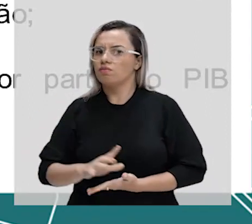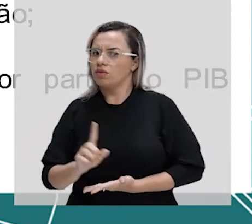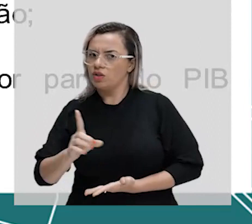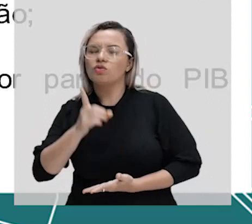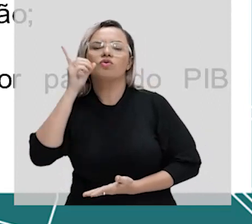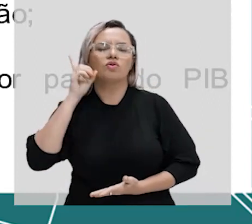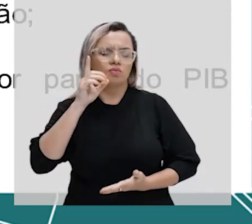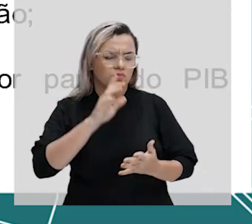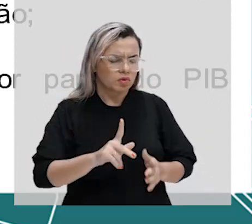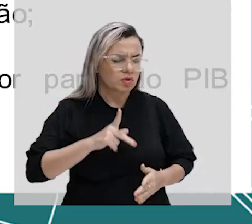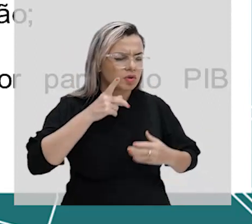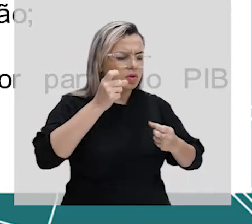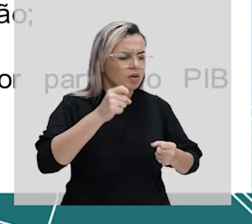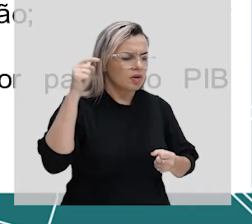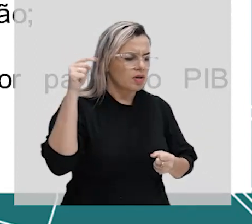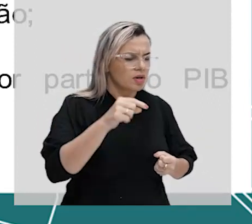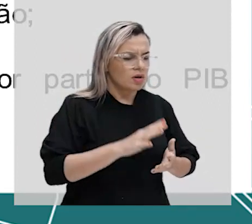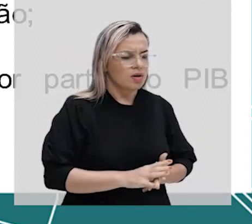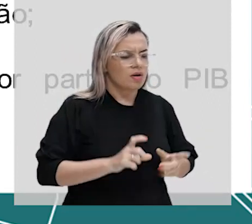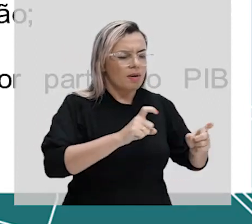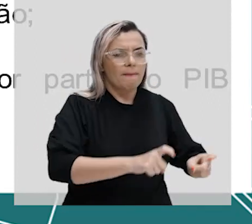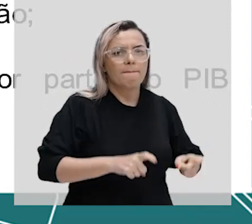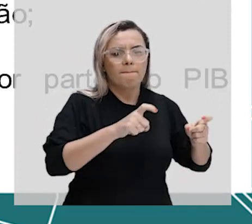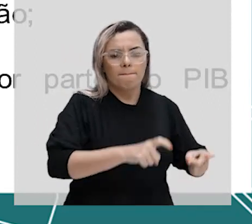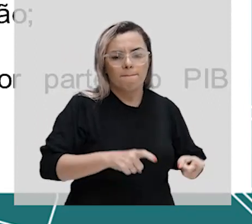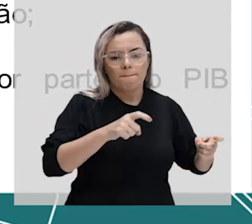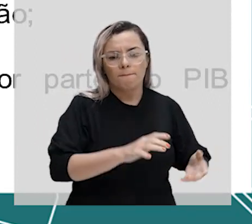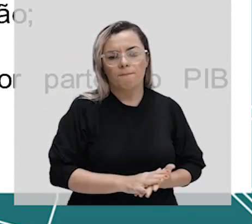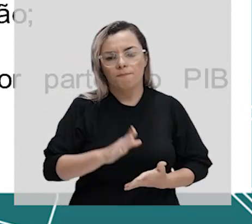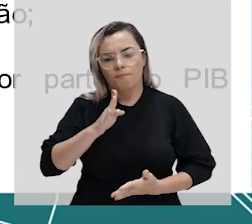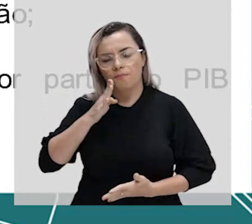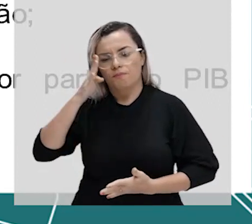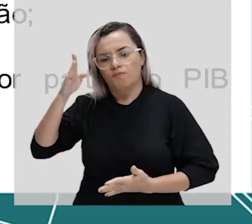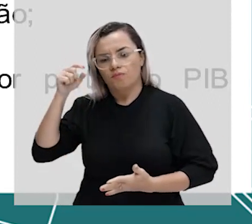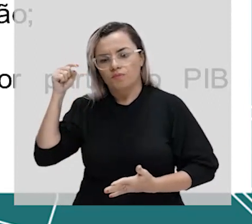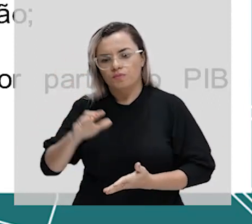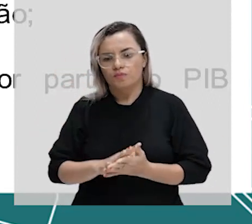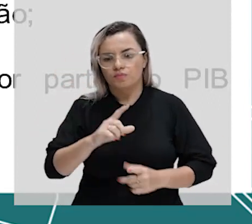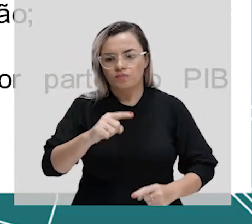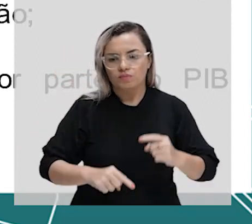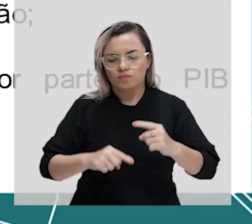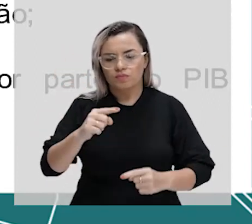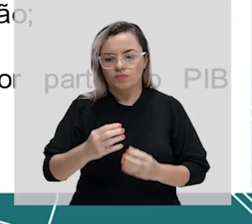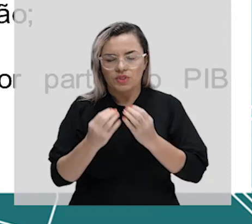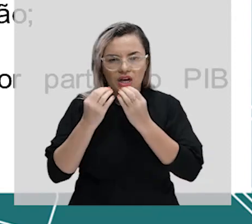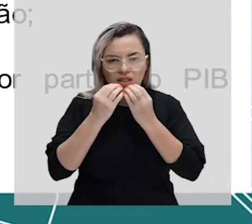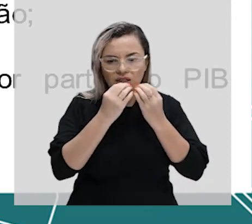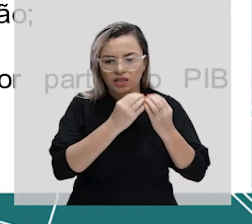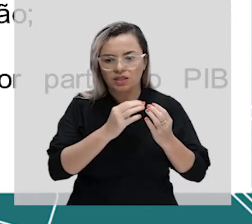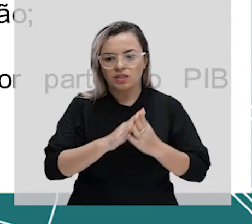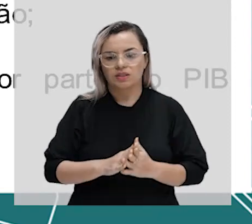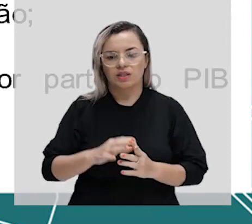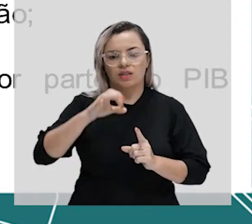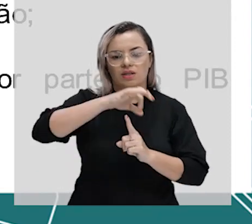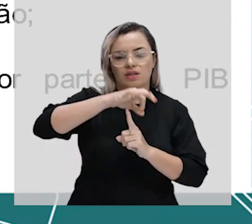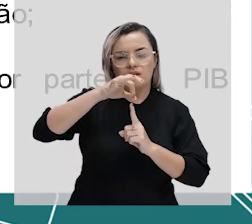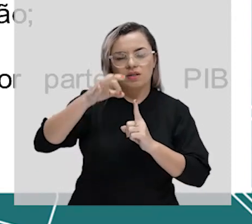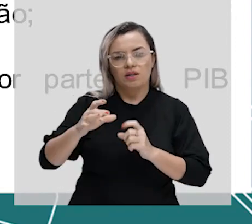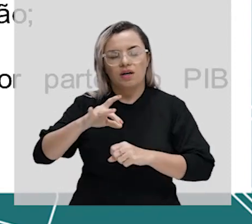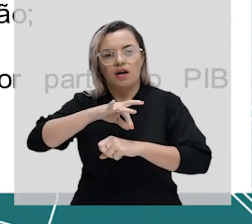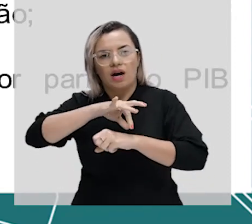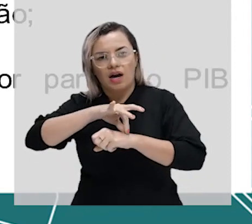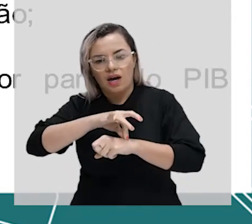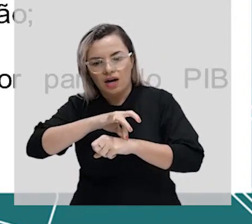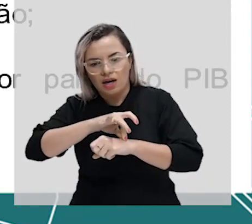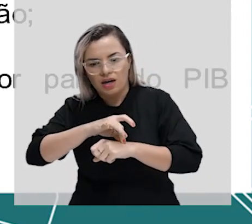uma grande força no setor primário, galera, tá? Os principais produtos dos Estados Unidos no setor primário são o milho, a soja, carne bovina e